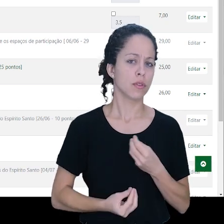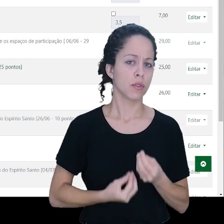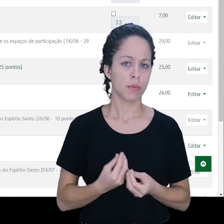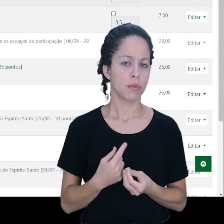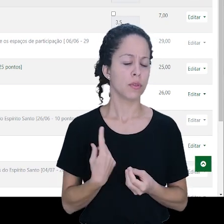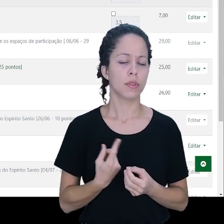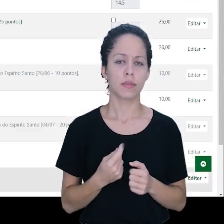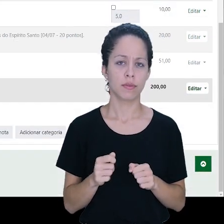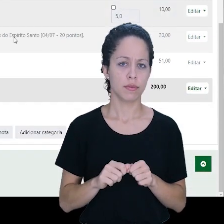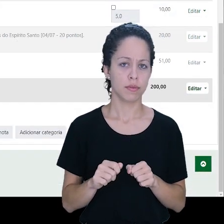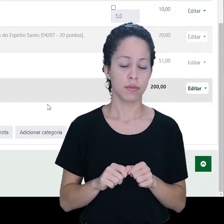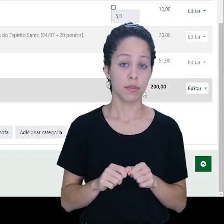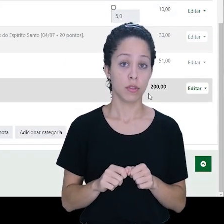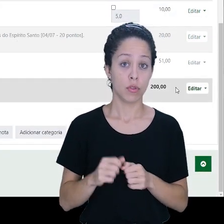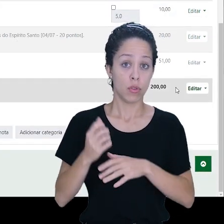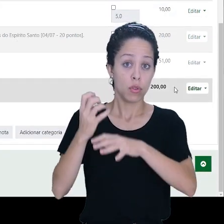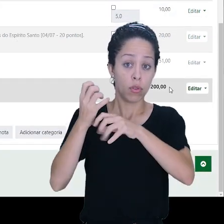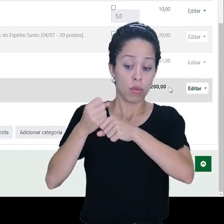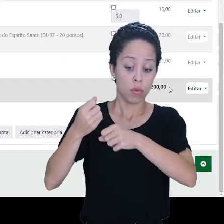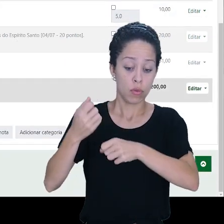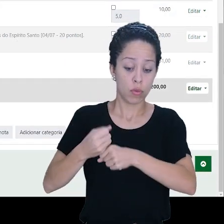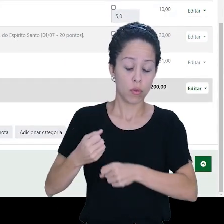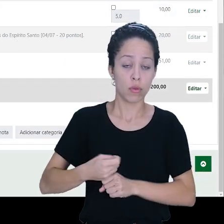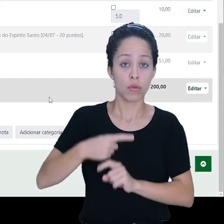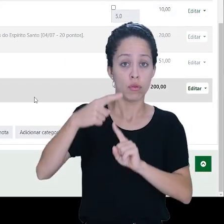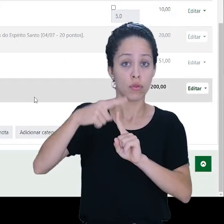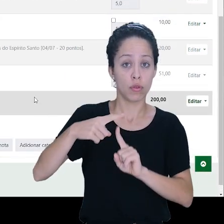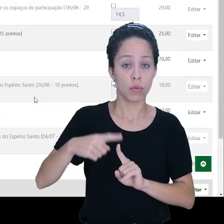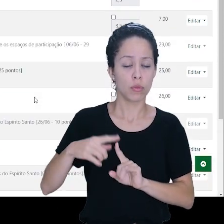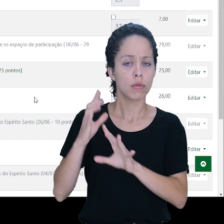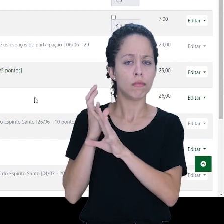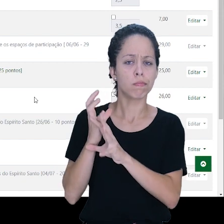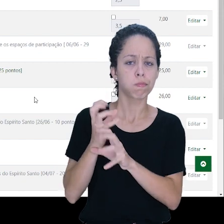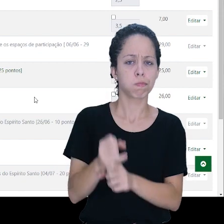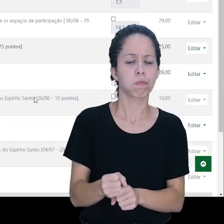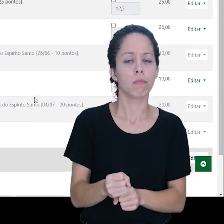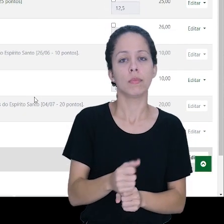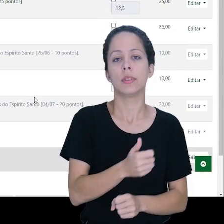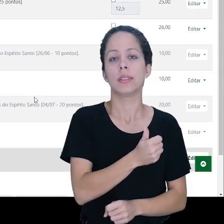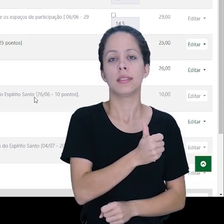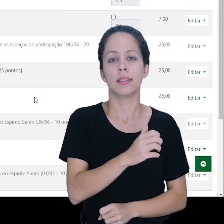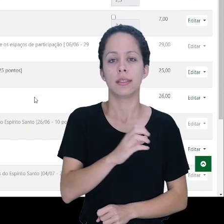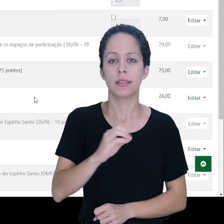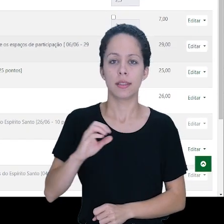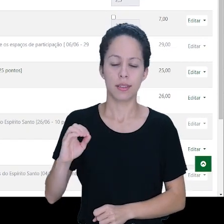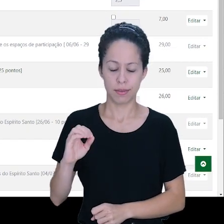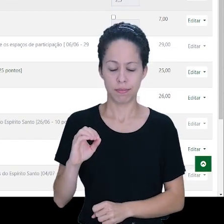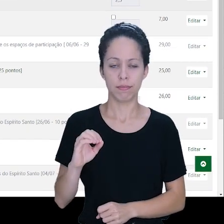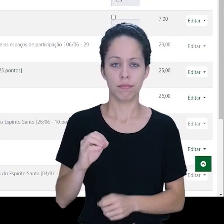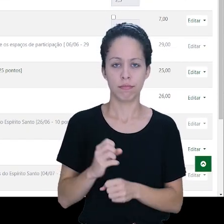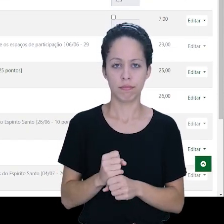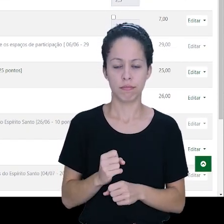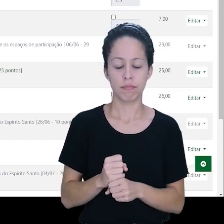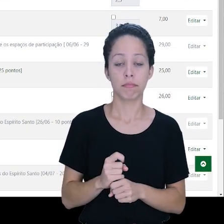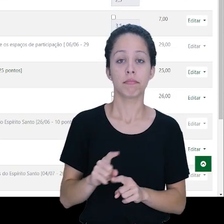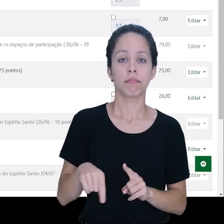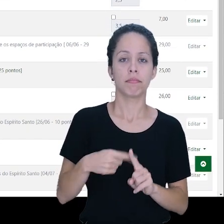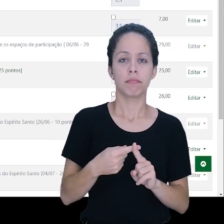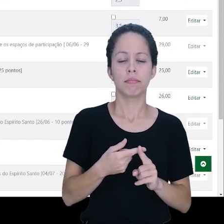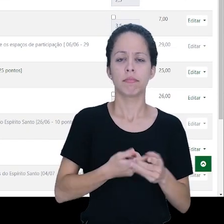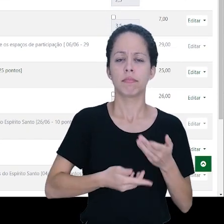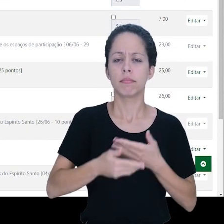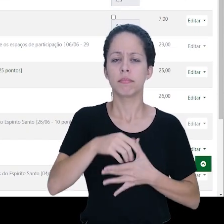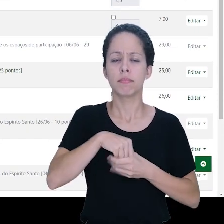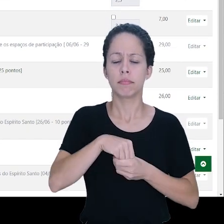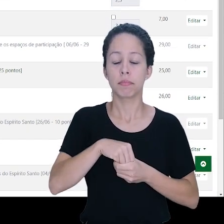e como fazer esse livro de notas totalizar 100 pontos incluindo as recuperações bom a primeira